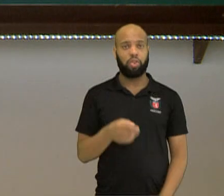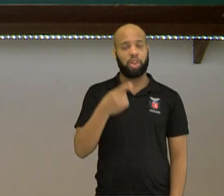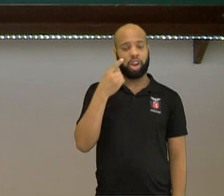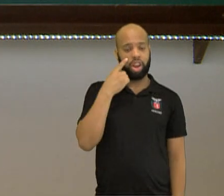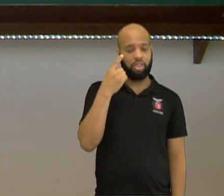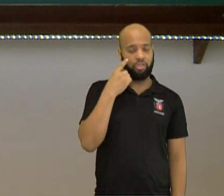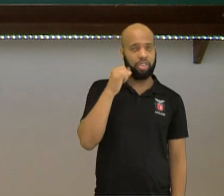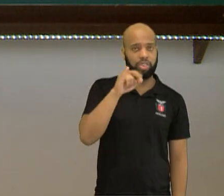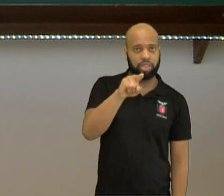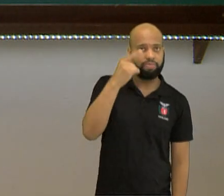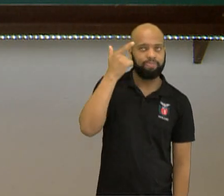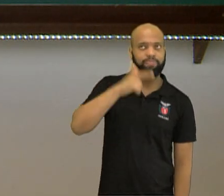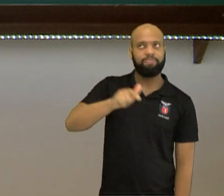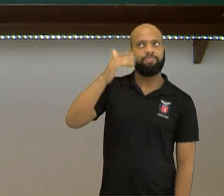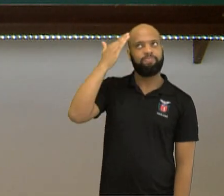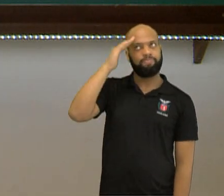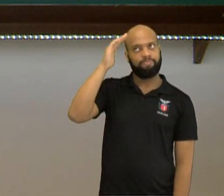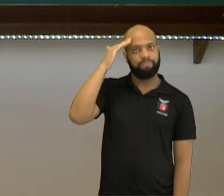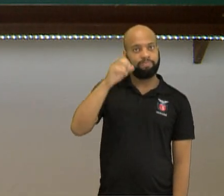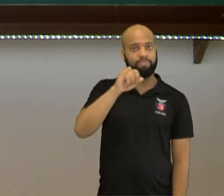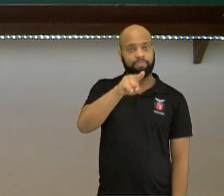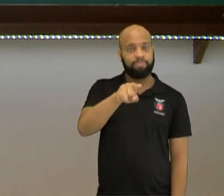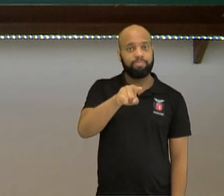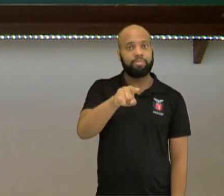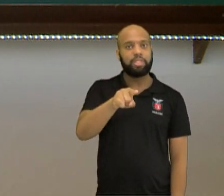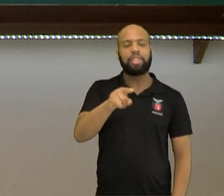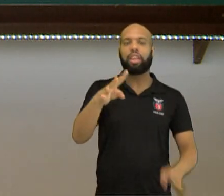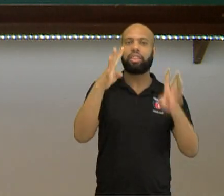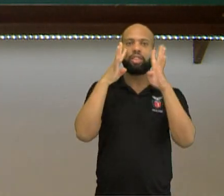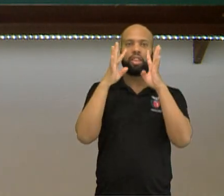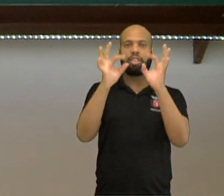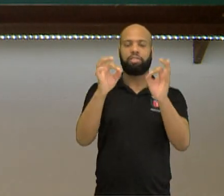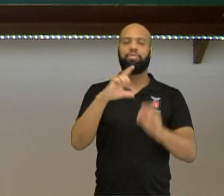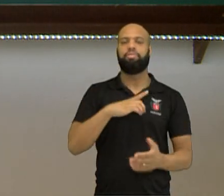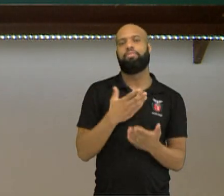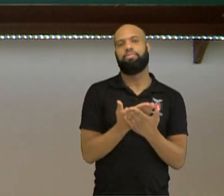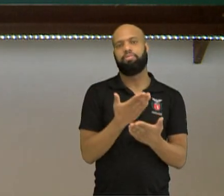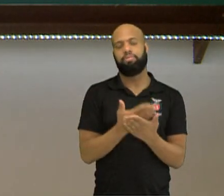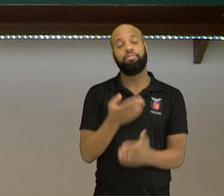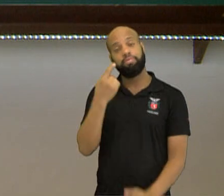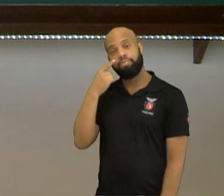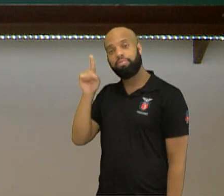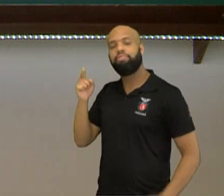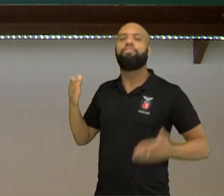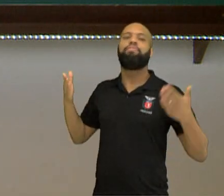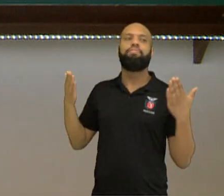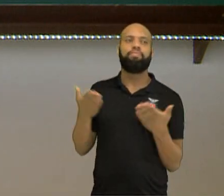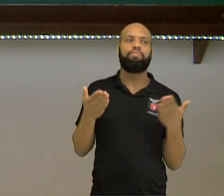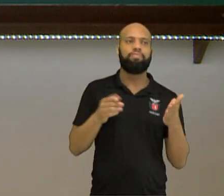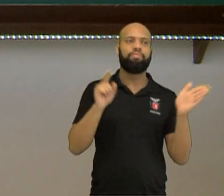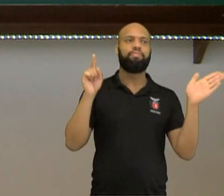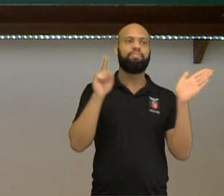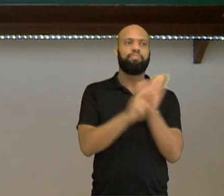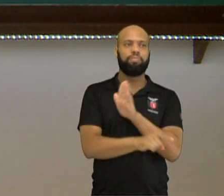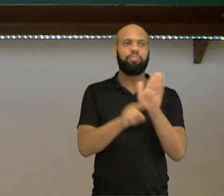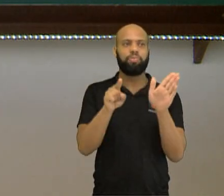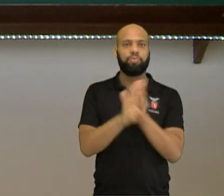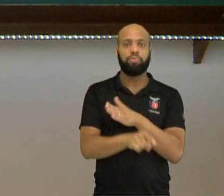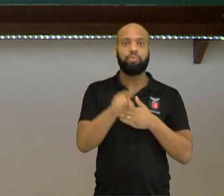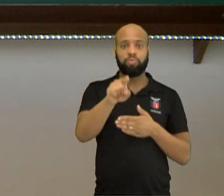você está prestando atenção na aula. Eu tenho aqui uma questão para